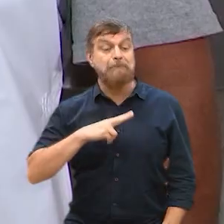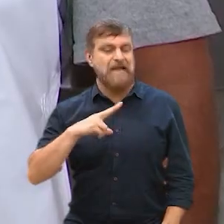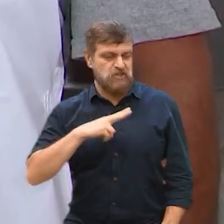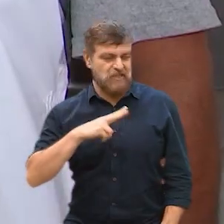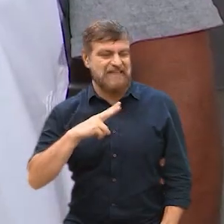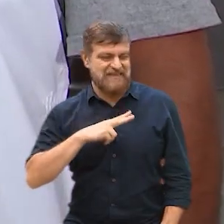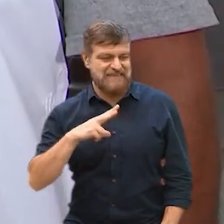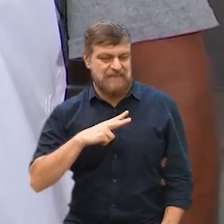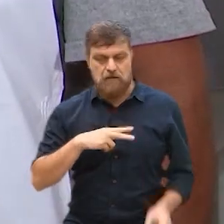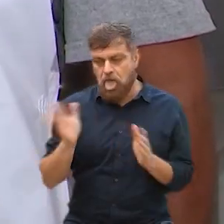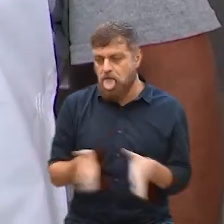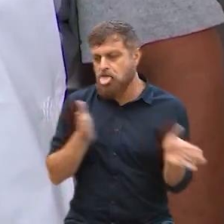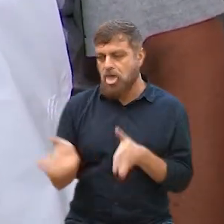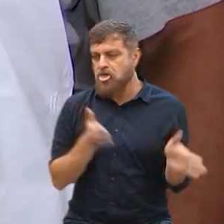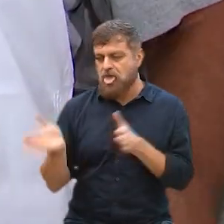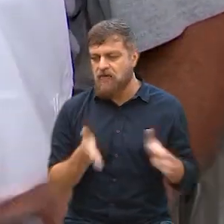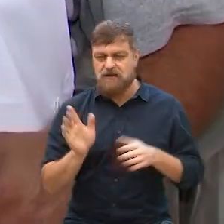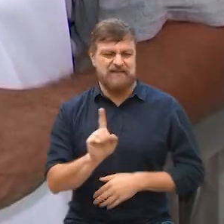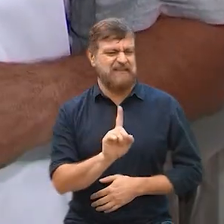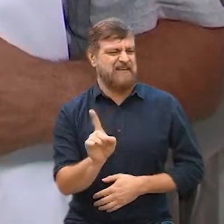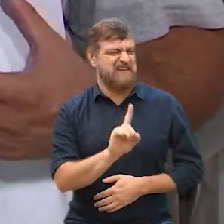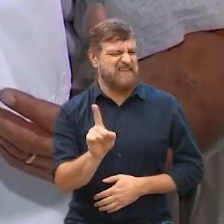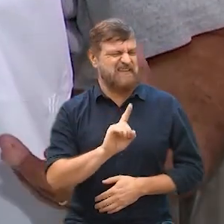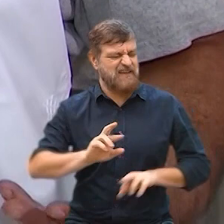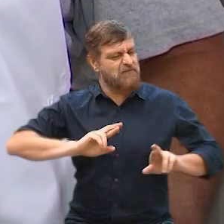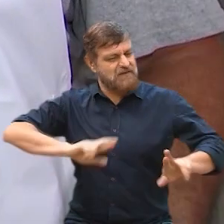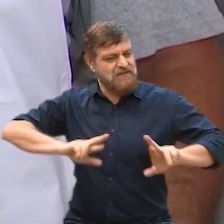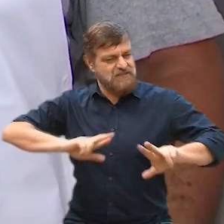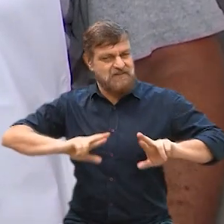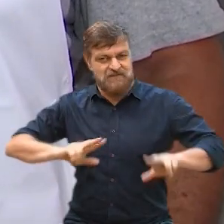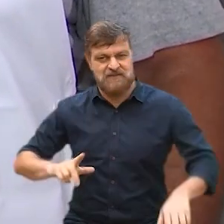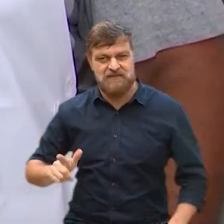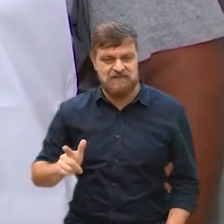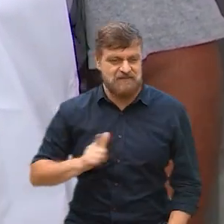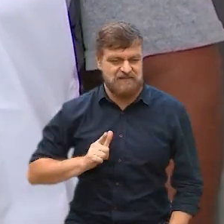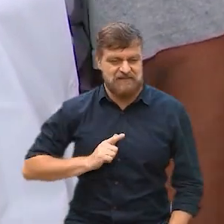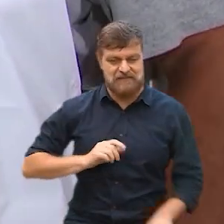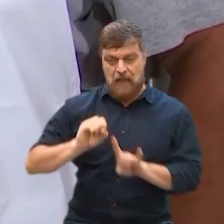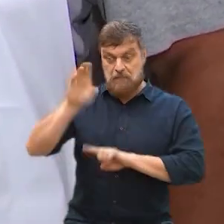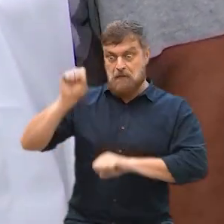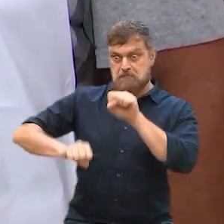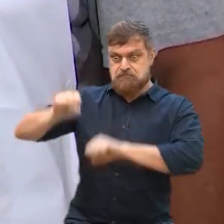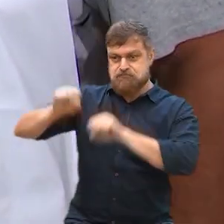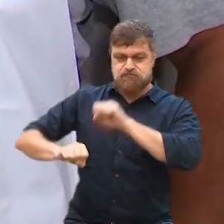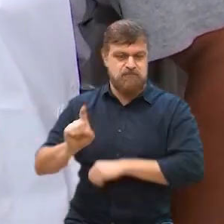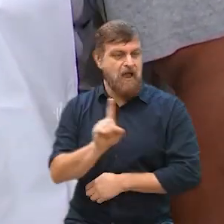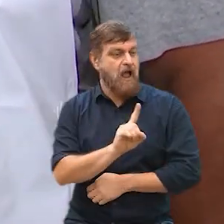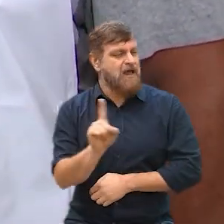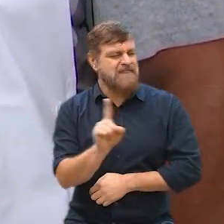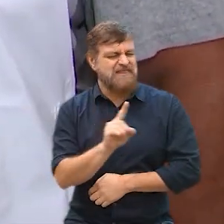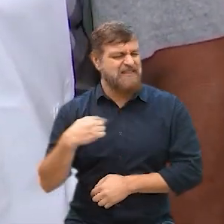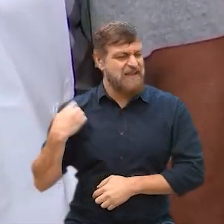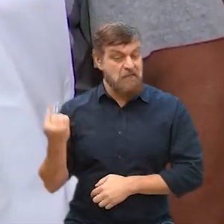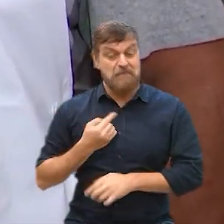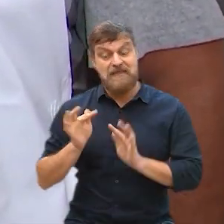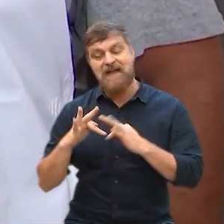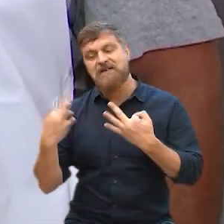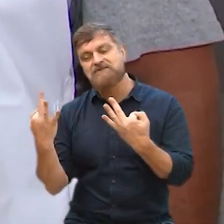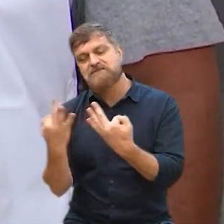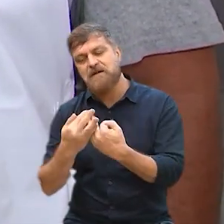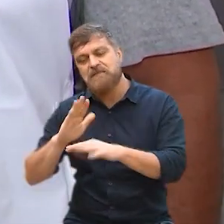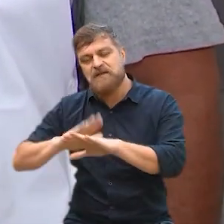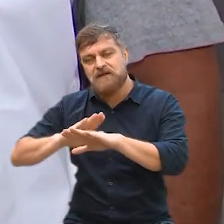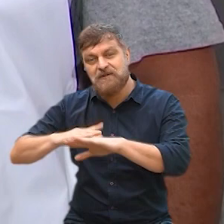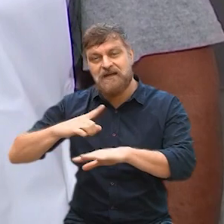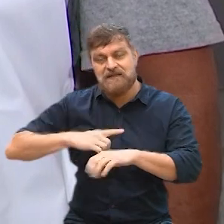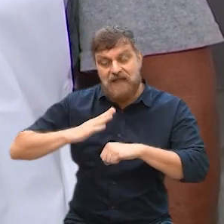personalizado, não igual algo industrializado, né? Então, e esse